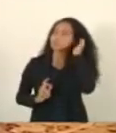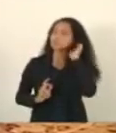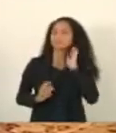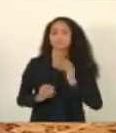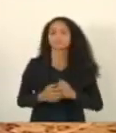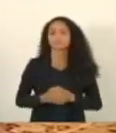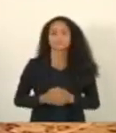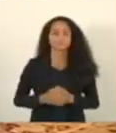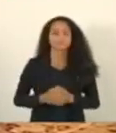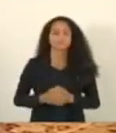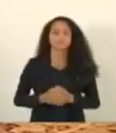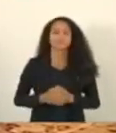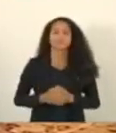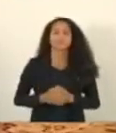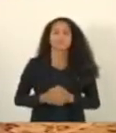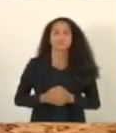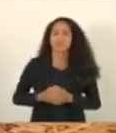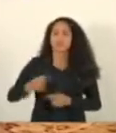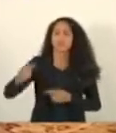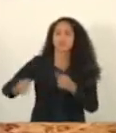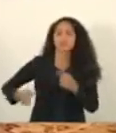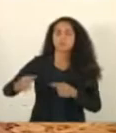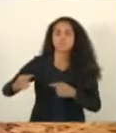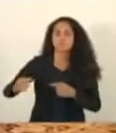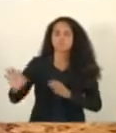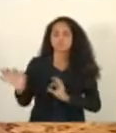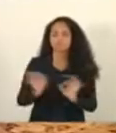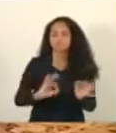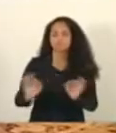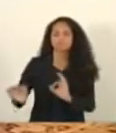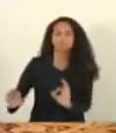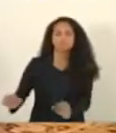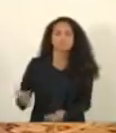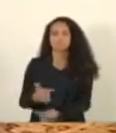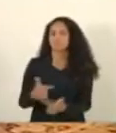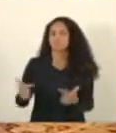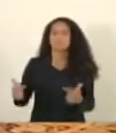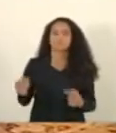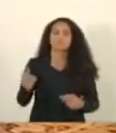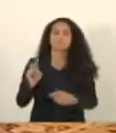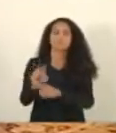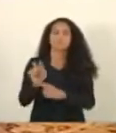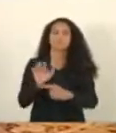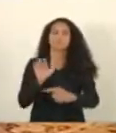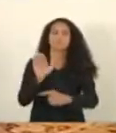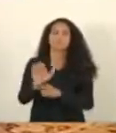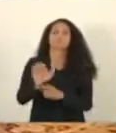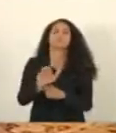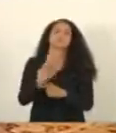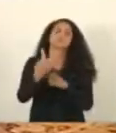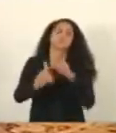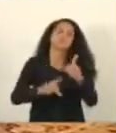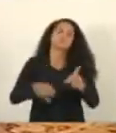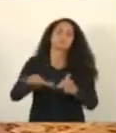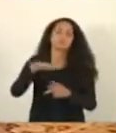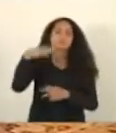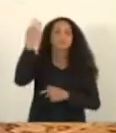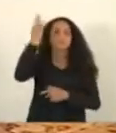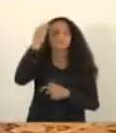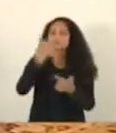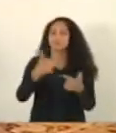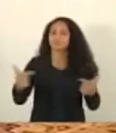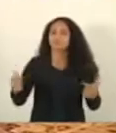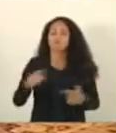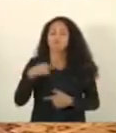política operacional nem estratégica para proteger o capixaba. Nós estamos dizendo o